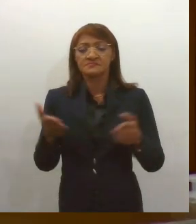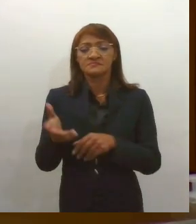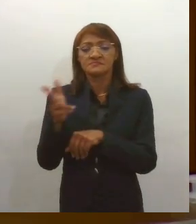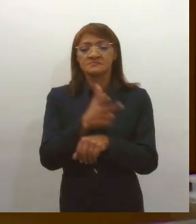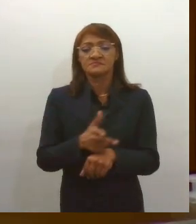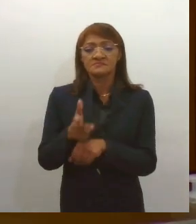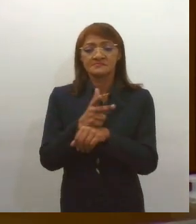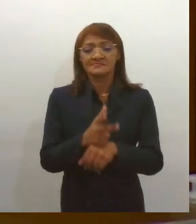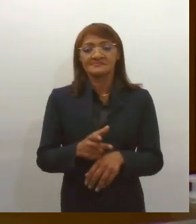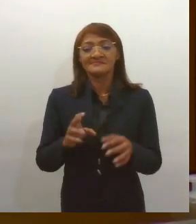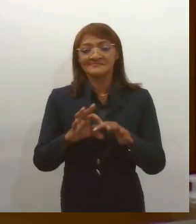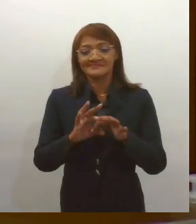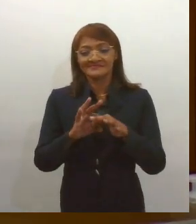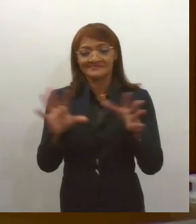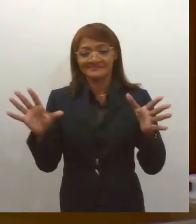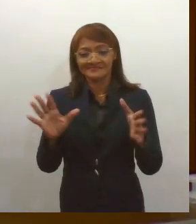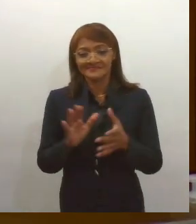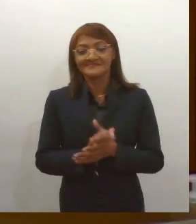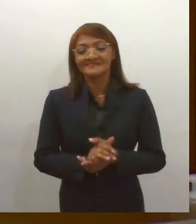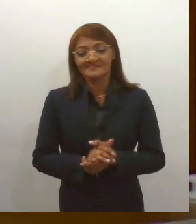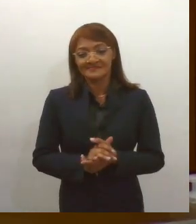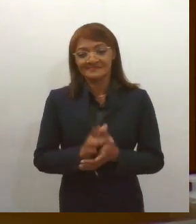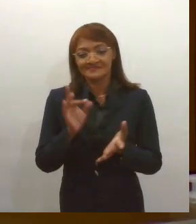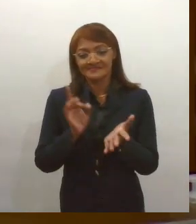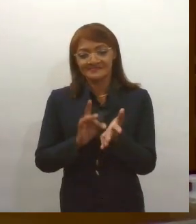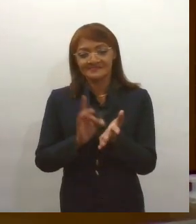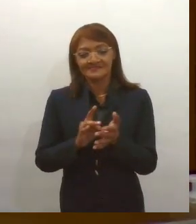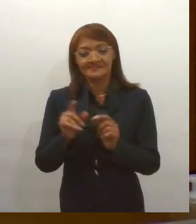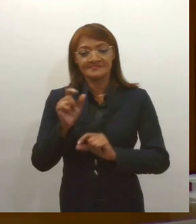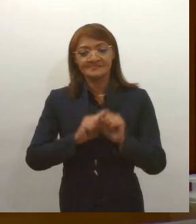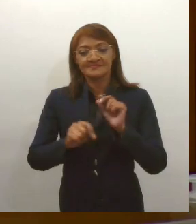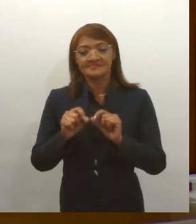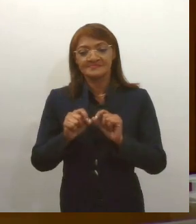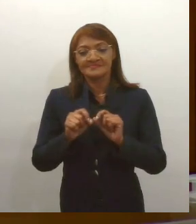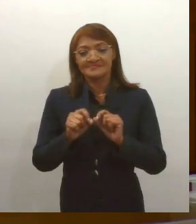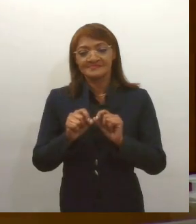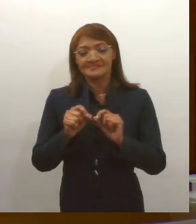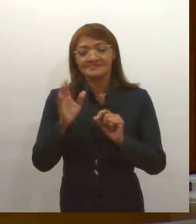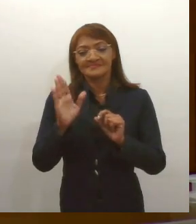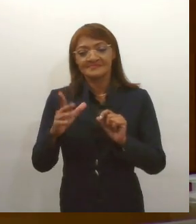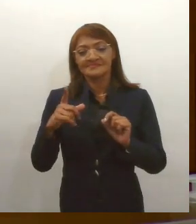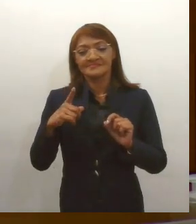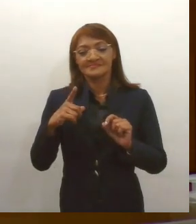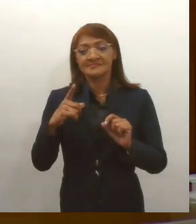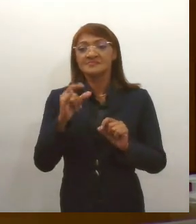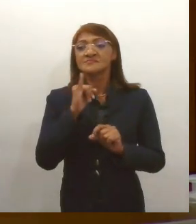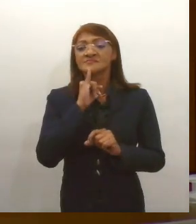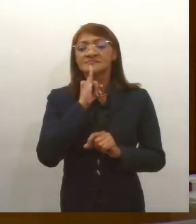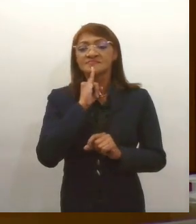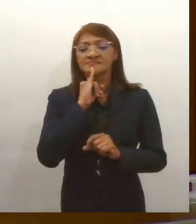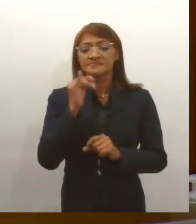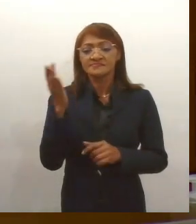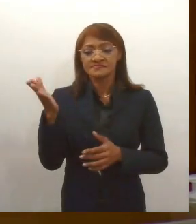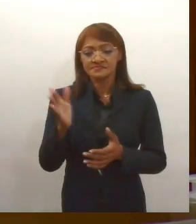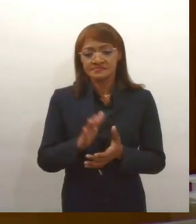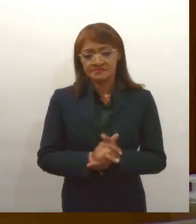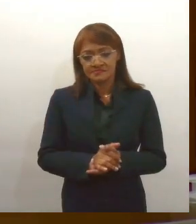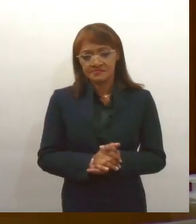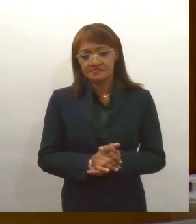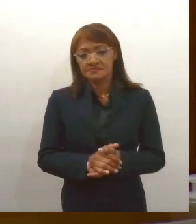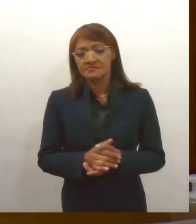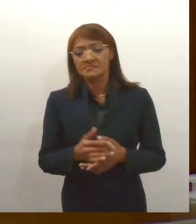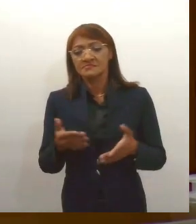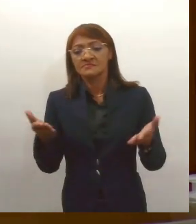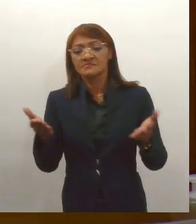de um programa lá em Itabaiana que fiquei sabendo Cac que é até Vereador lá da sua